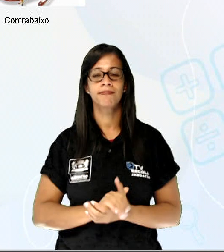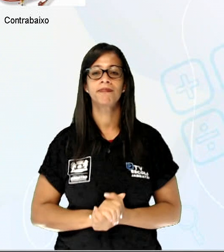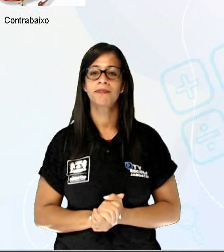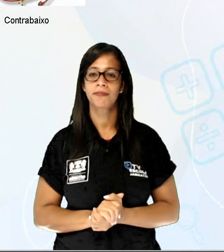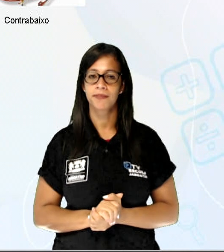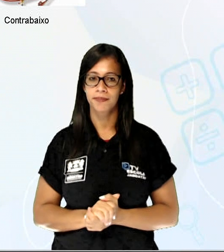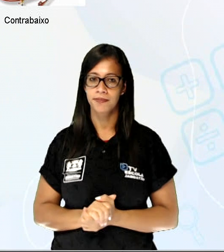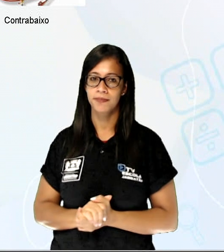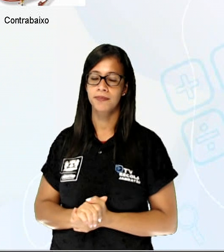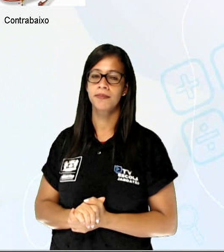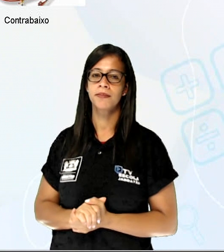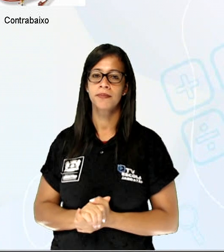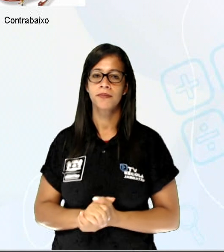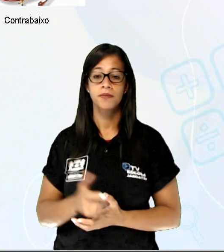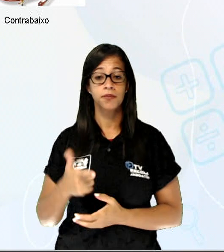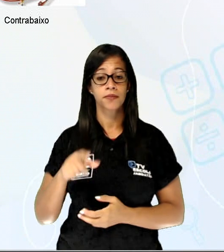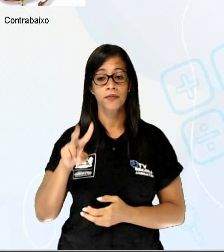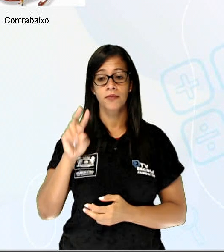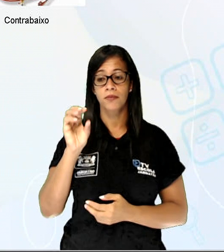Agora o violoncelo.